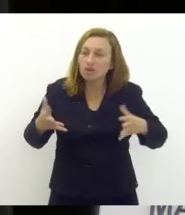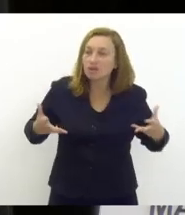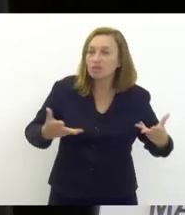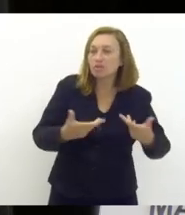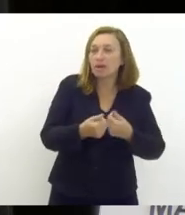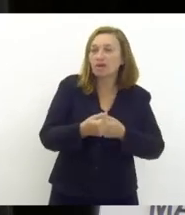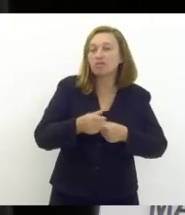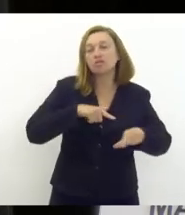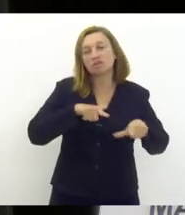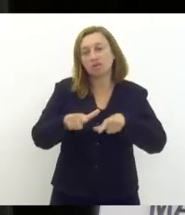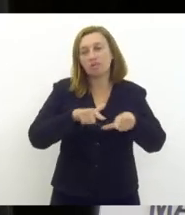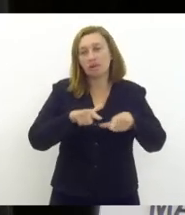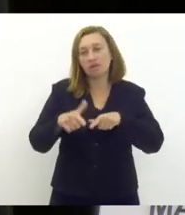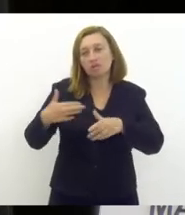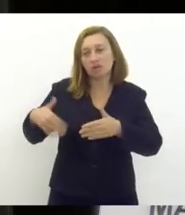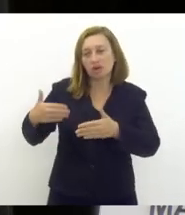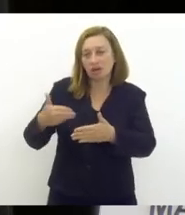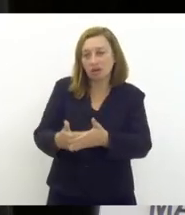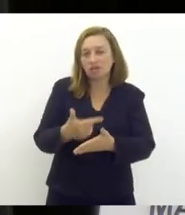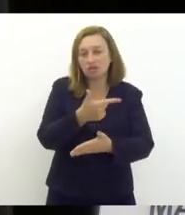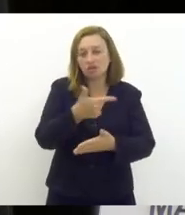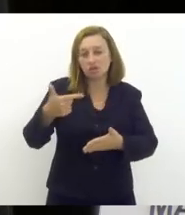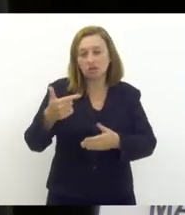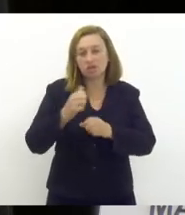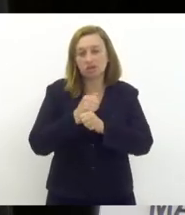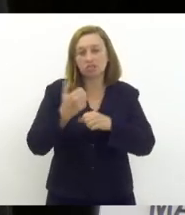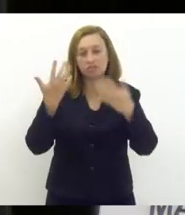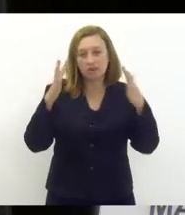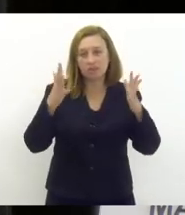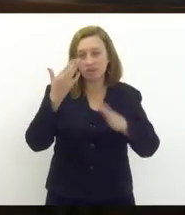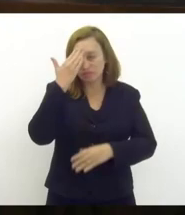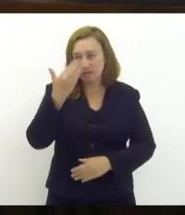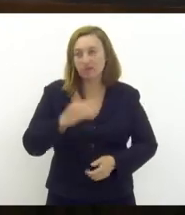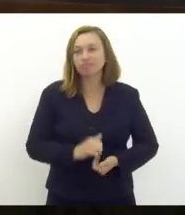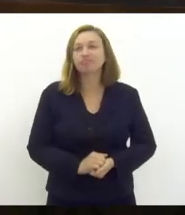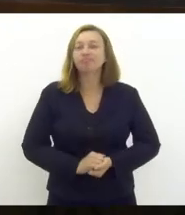ela vem desempenhando ao longo desses 22 anos parabéns